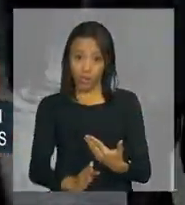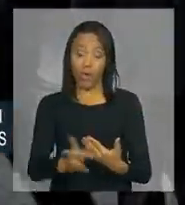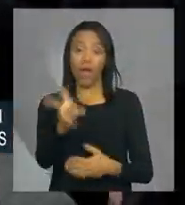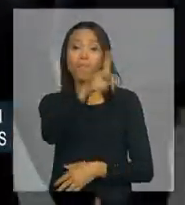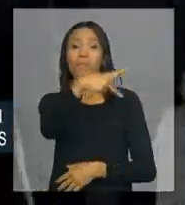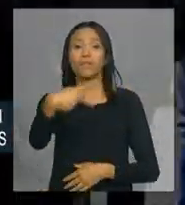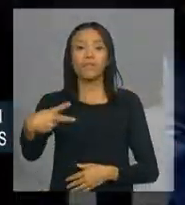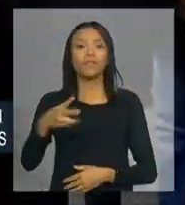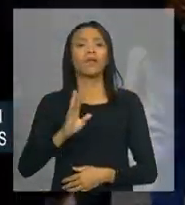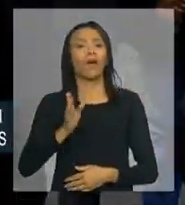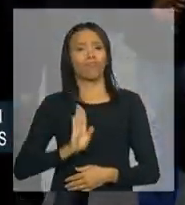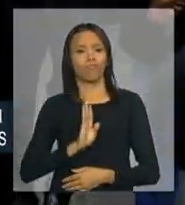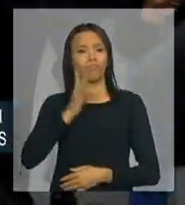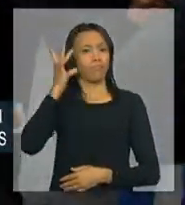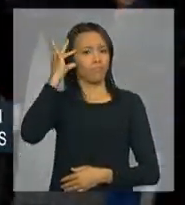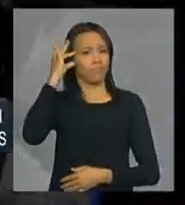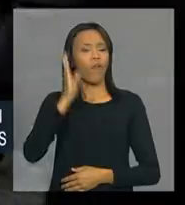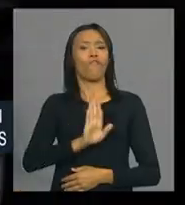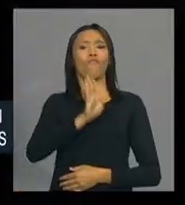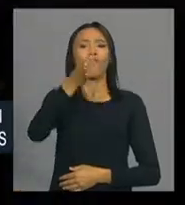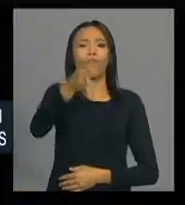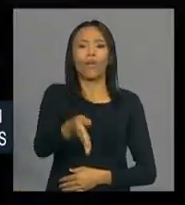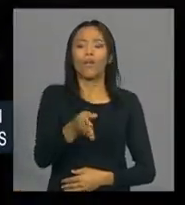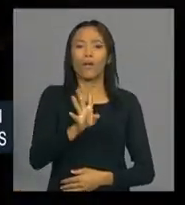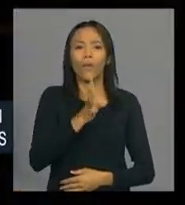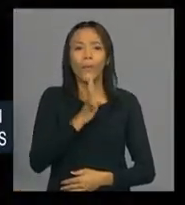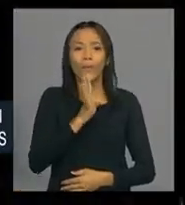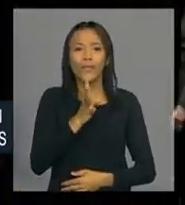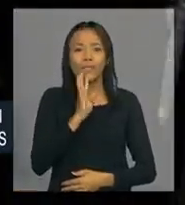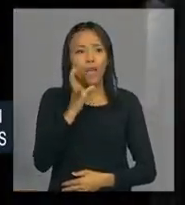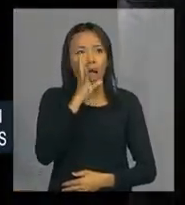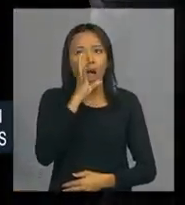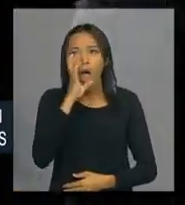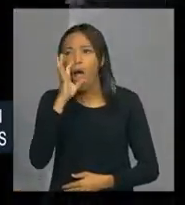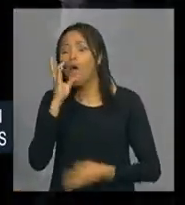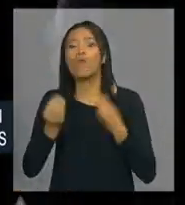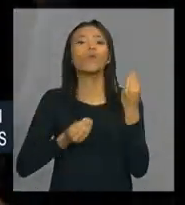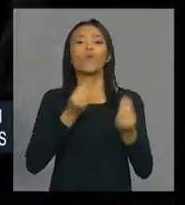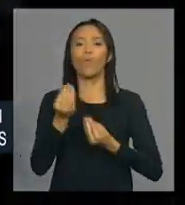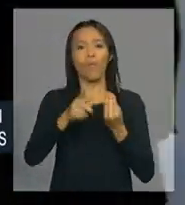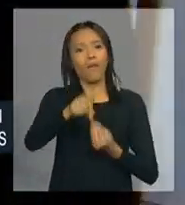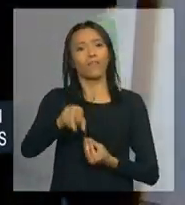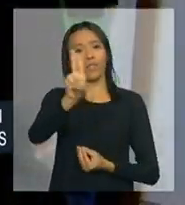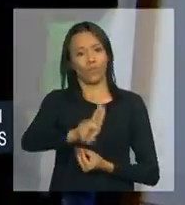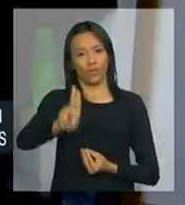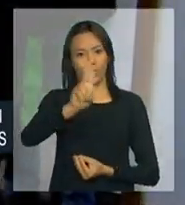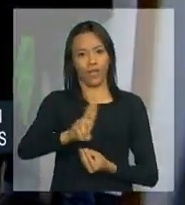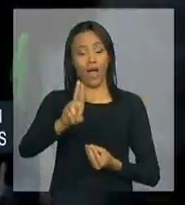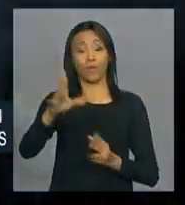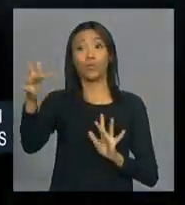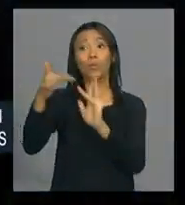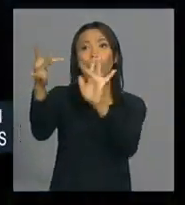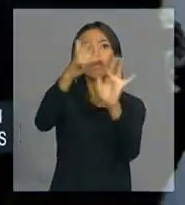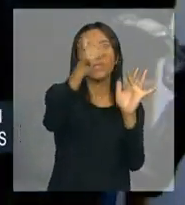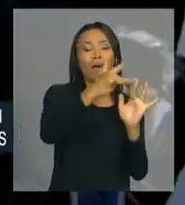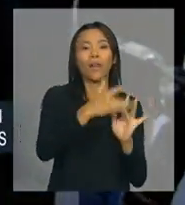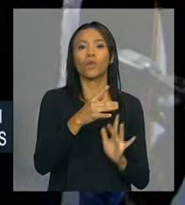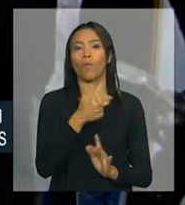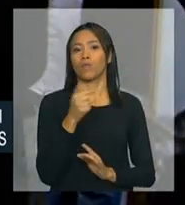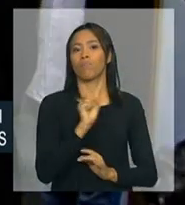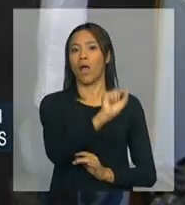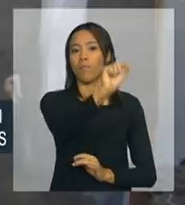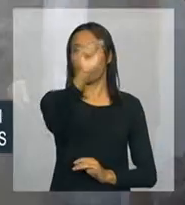foi conhecer esse centro integrado e como ele funciona junto com os outros, com as outras cidades